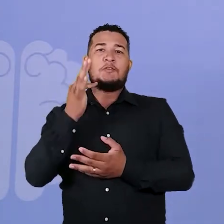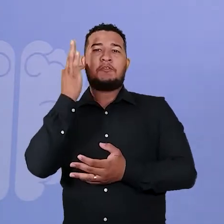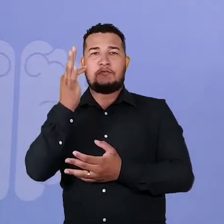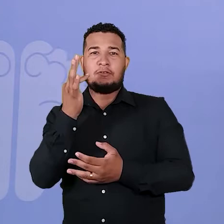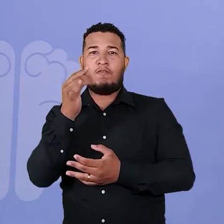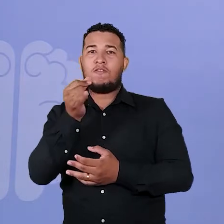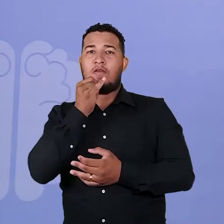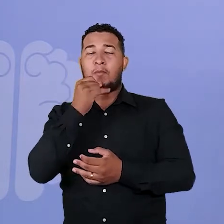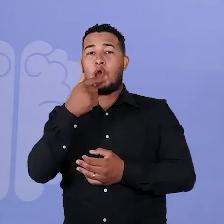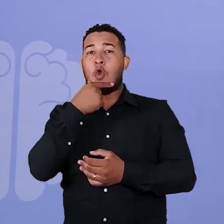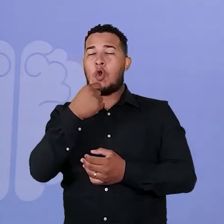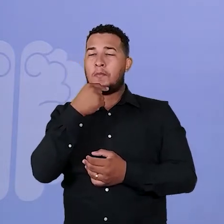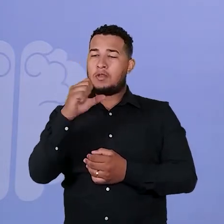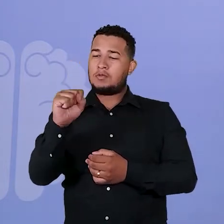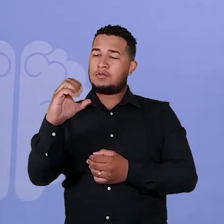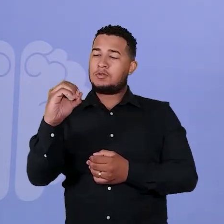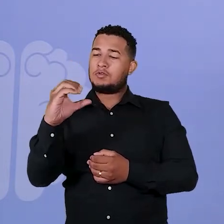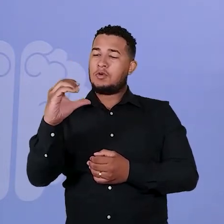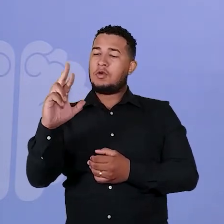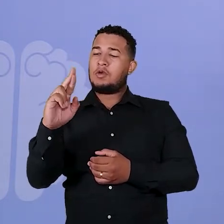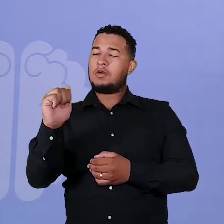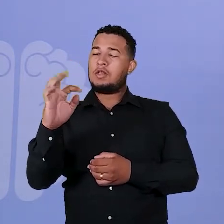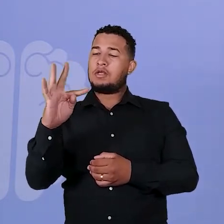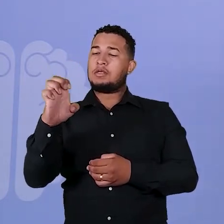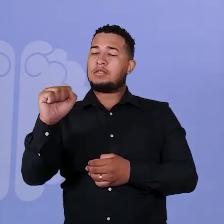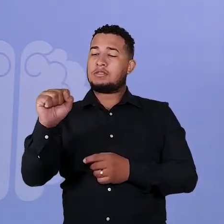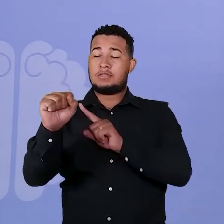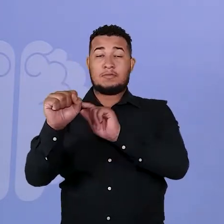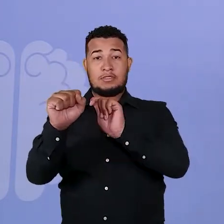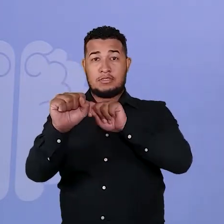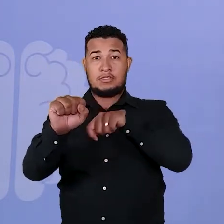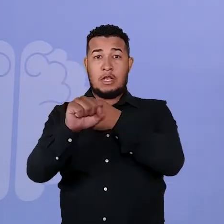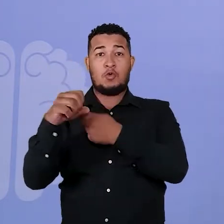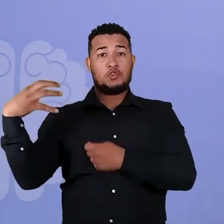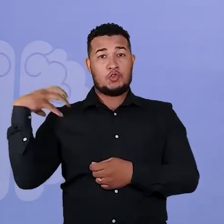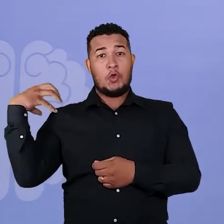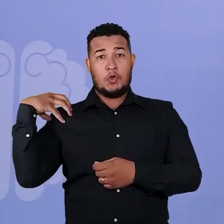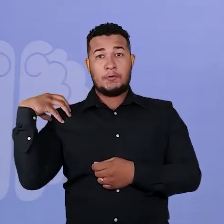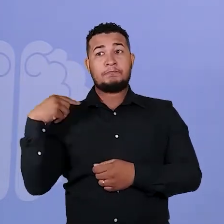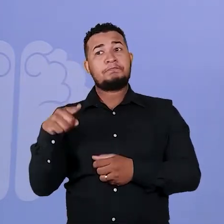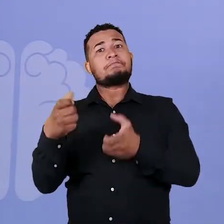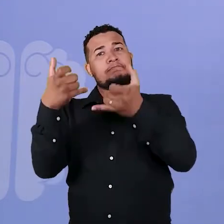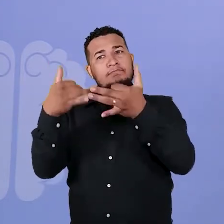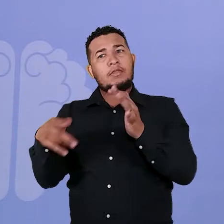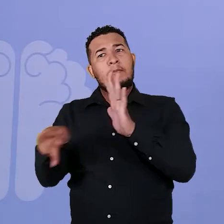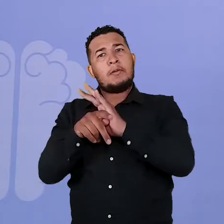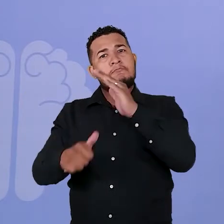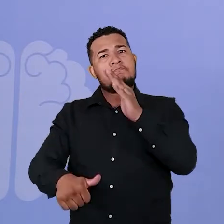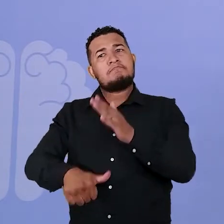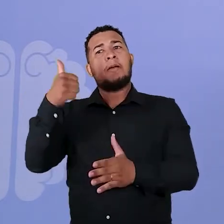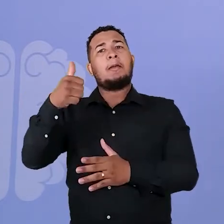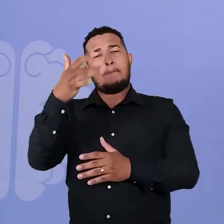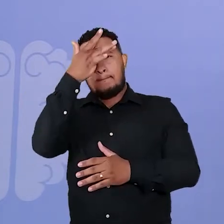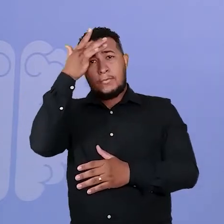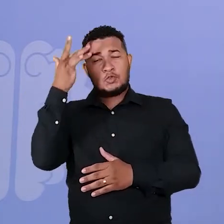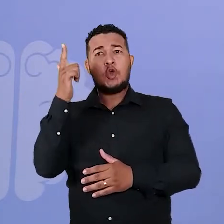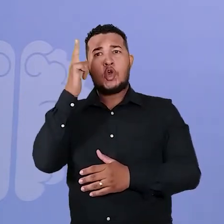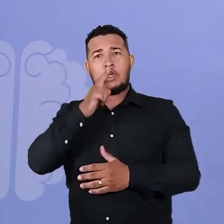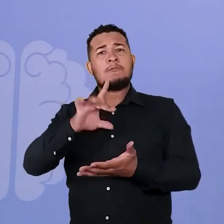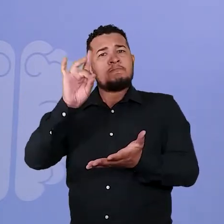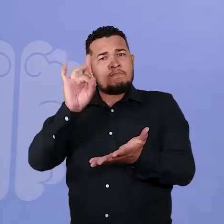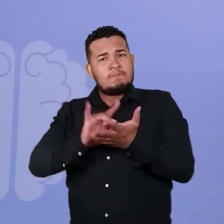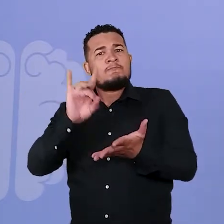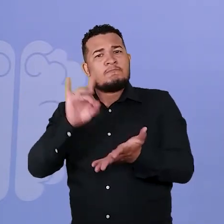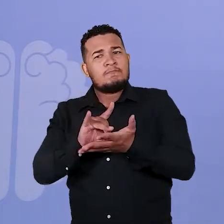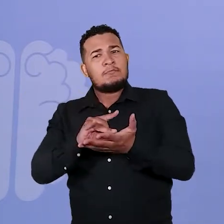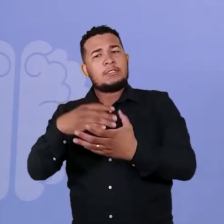filosofia. Sócrates, por exemplo, vai afirmar que a primeira coisa que precisa acontecer para uma pessoa